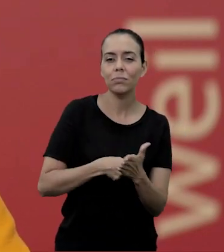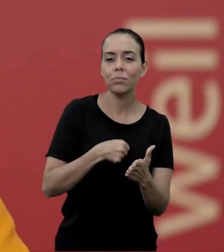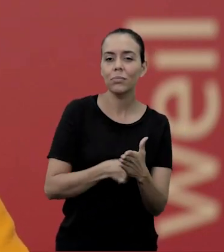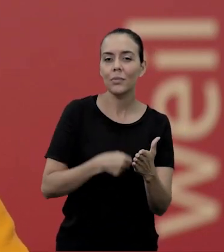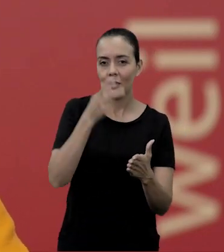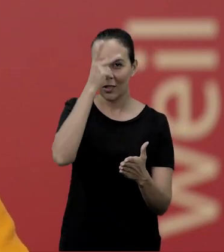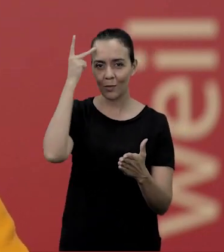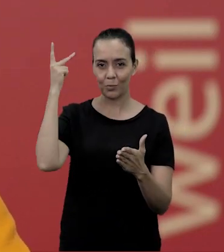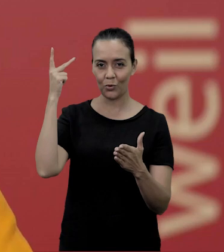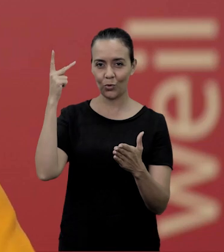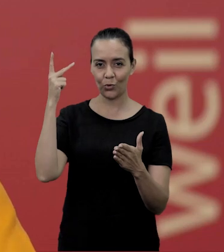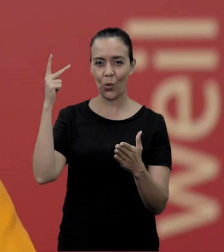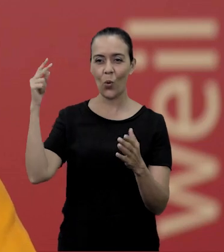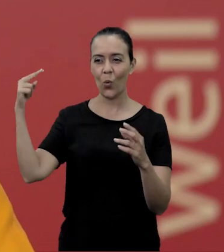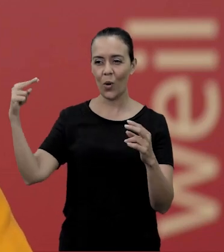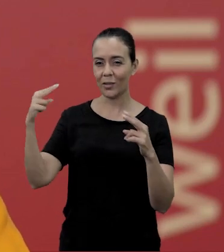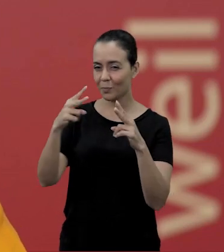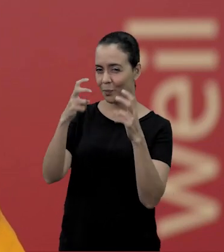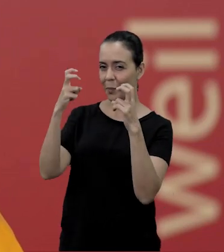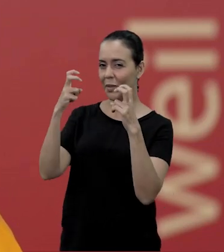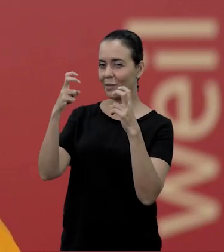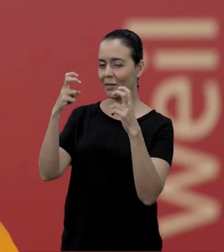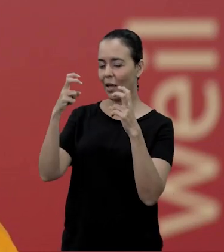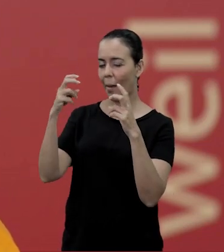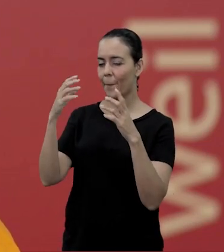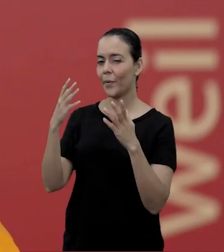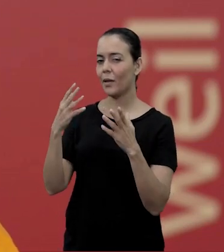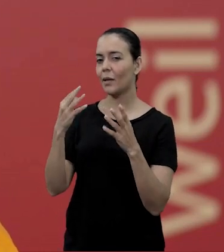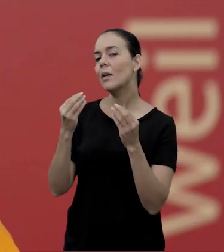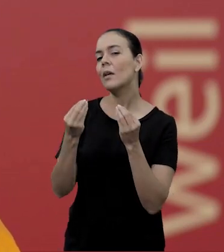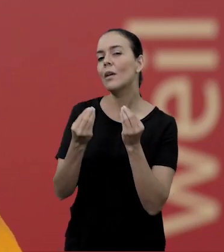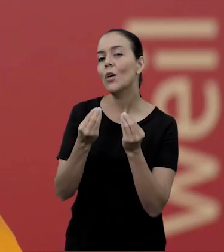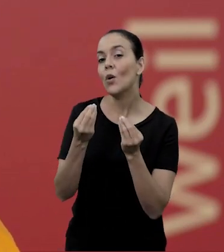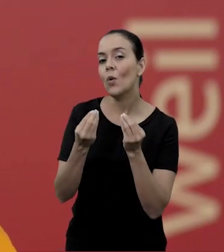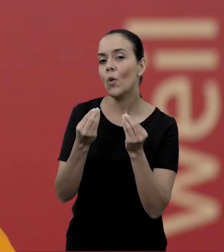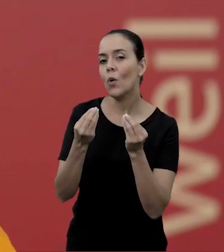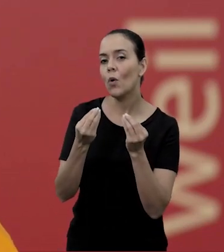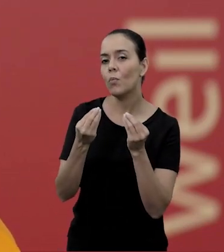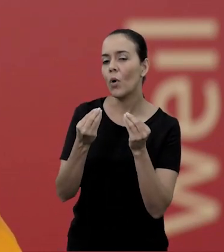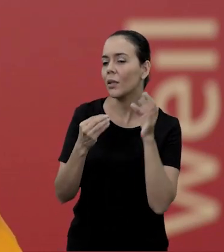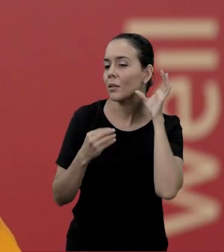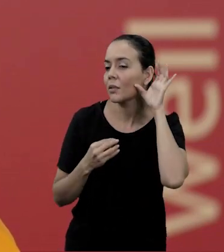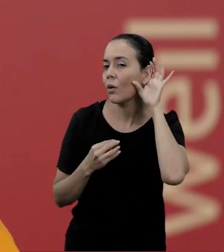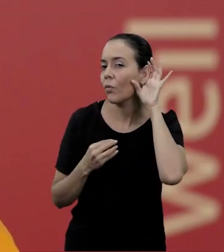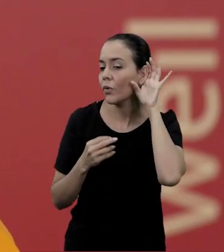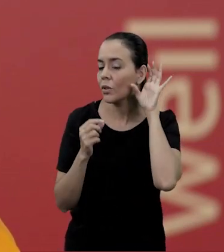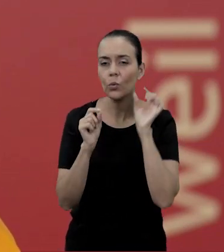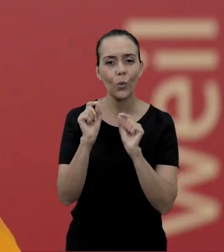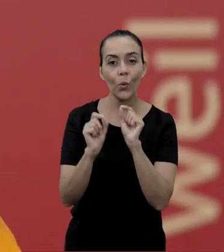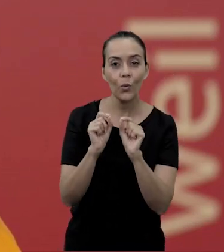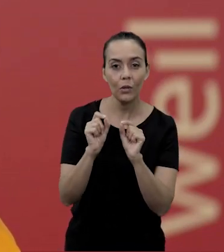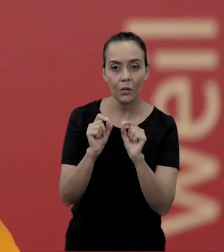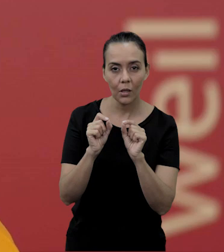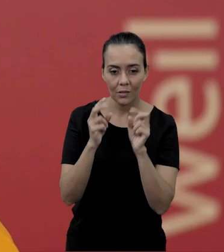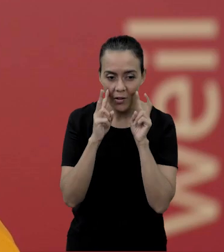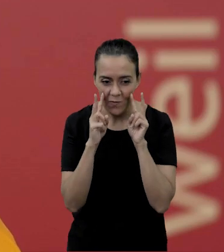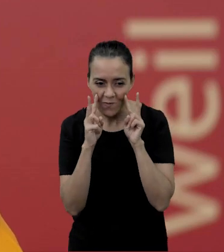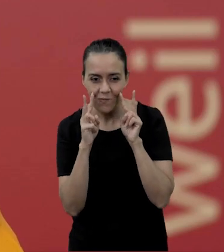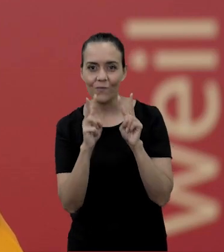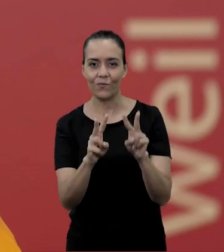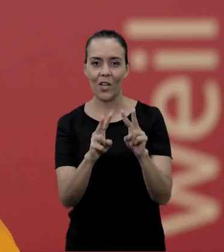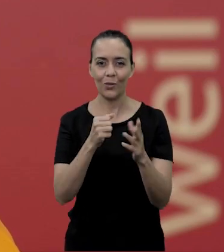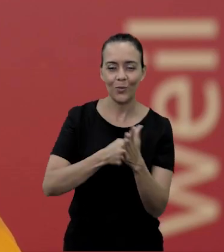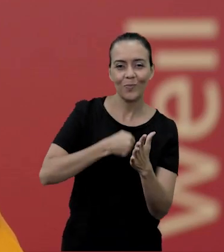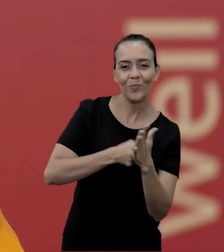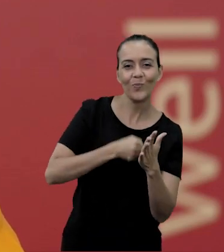ouvida. E nesse ser ouvido tem uma outra interpelação que a Bell Hooks está fazendo. Não é uma